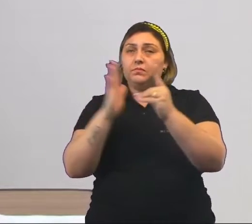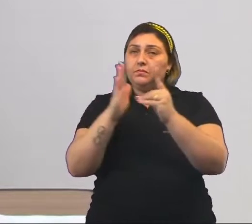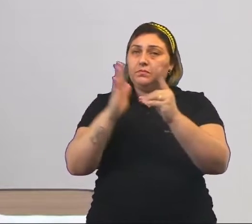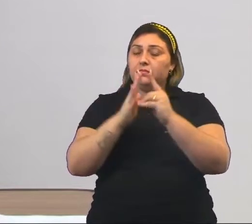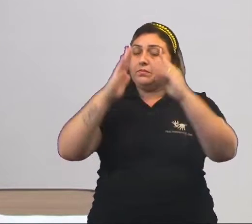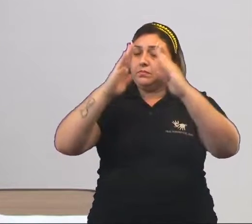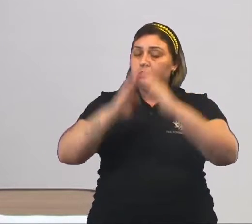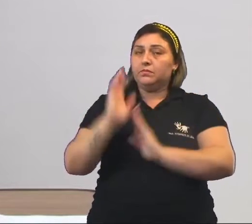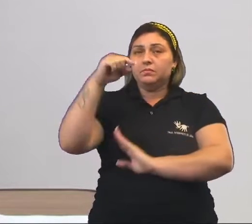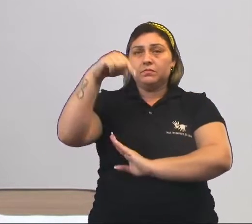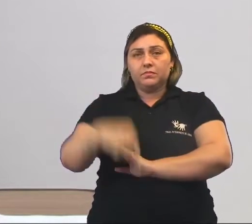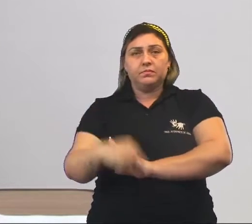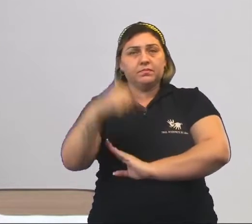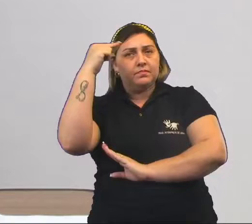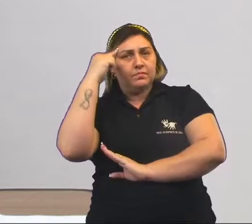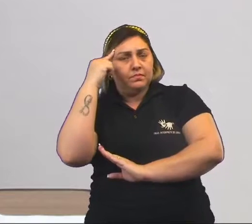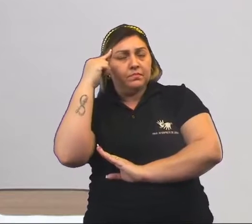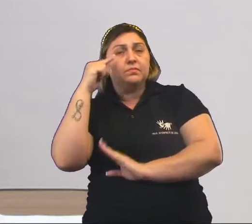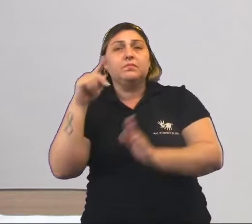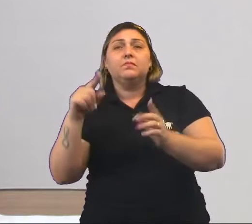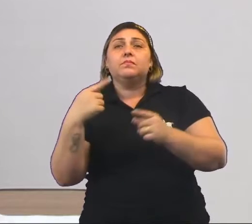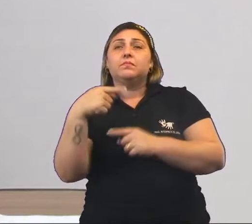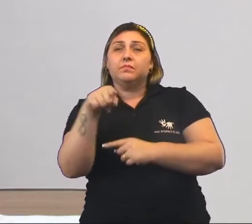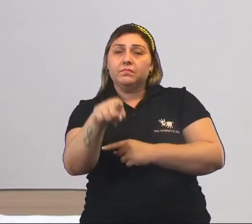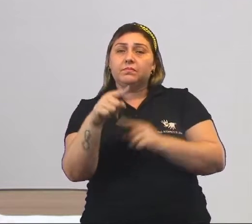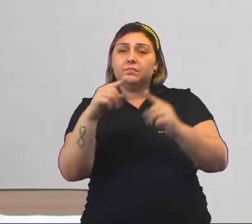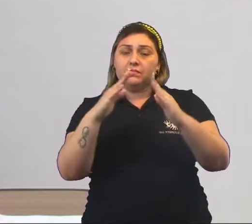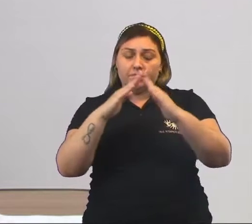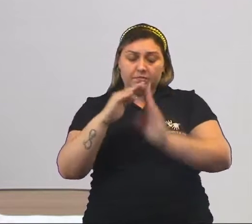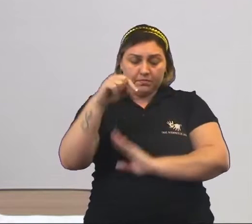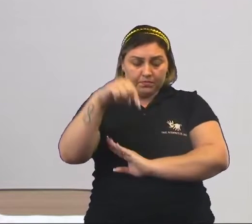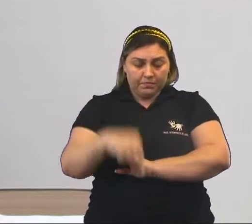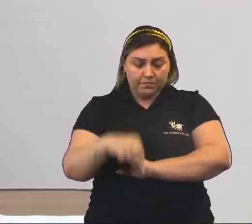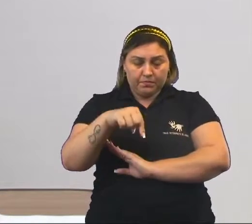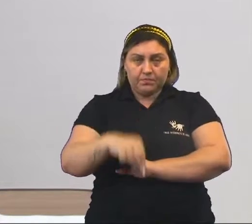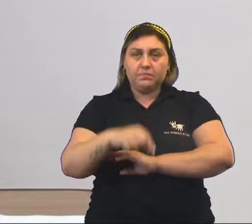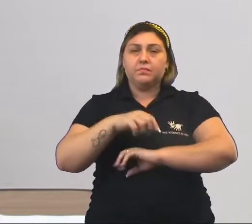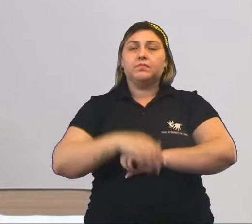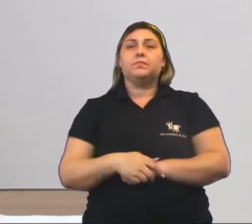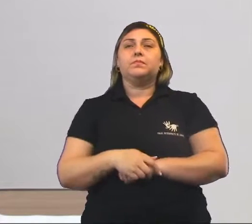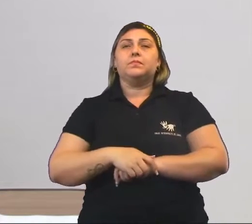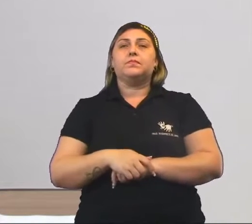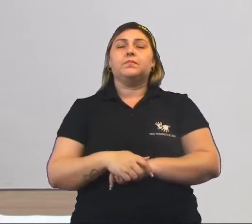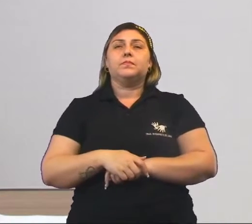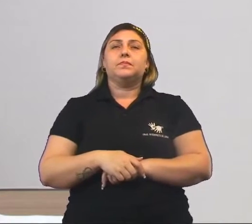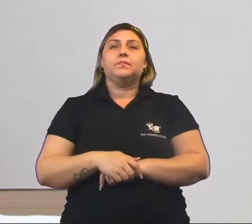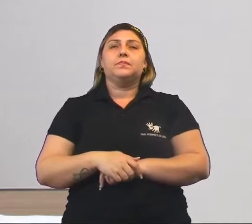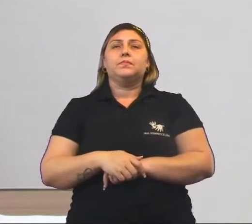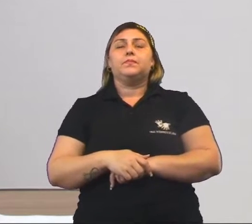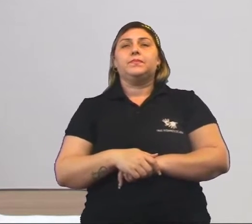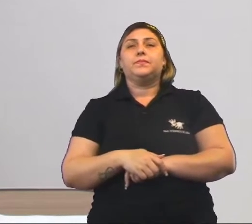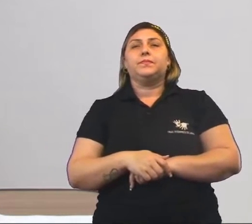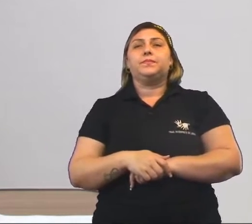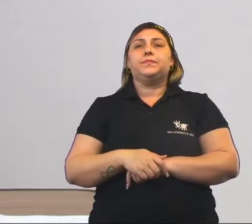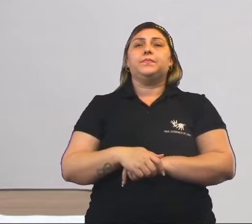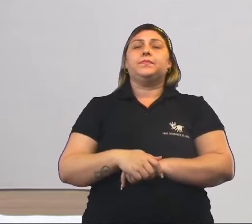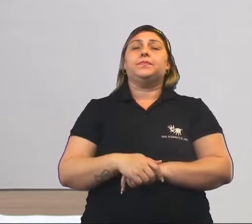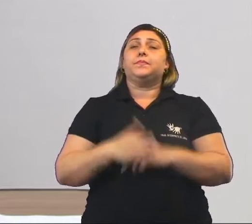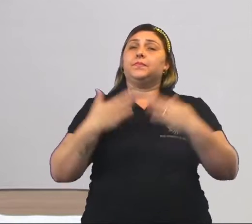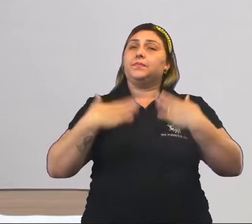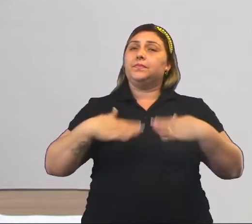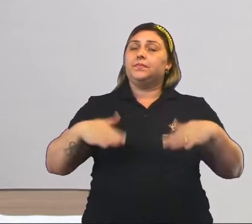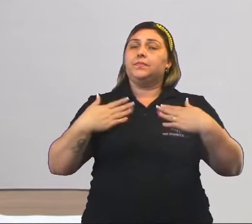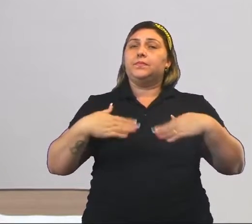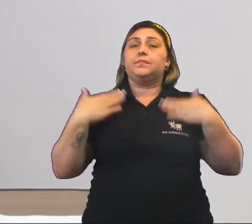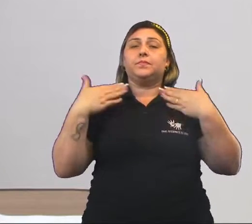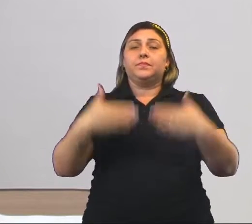que habitavam aqui. Imagina, você está aqui, onde você, mora, onde você reside ali, você está